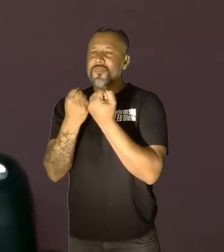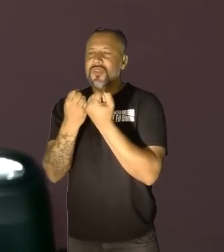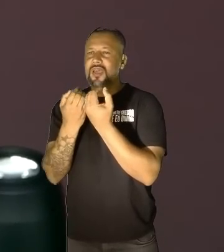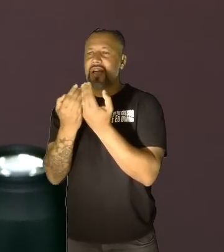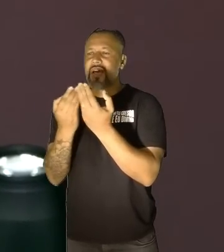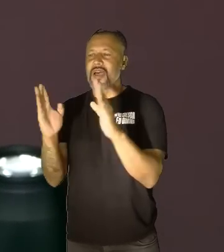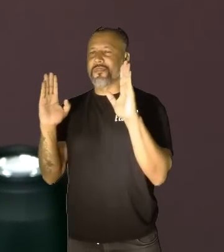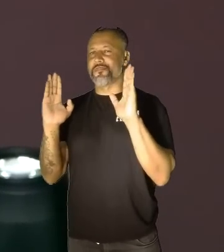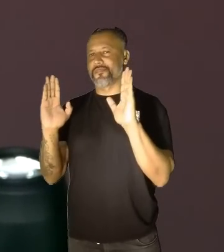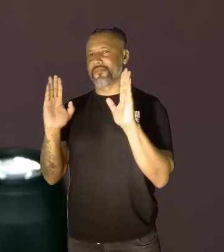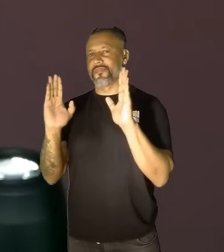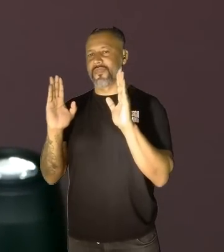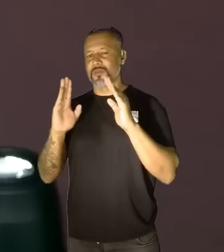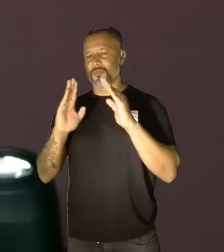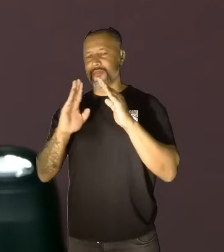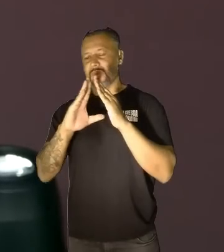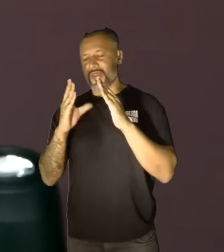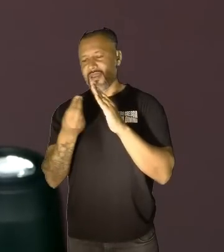Senhor.